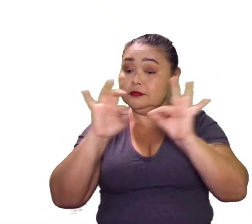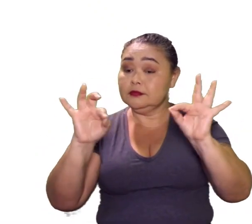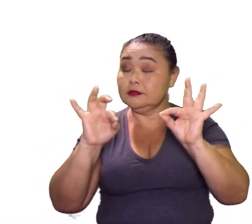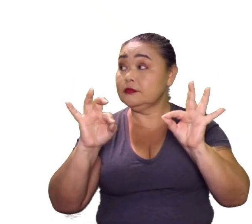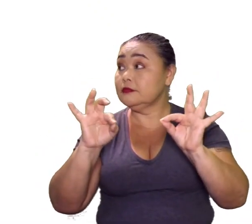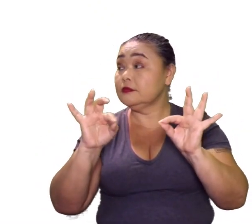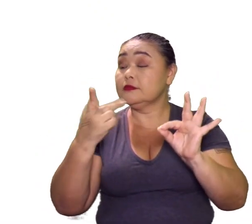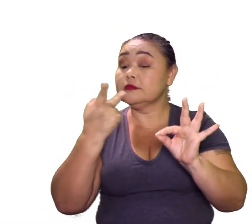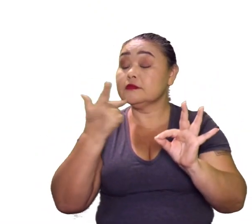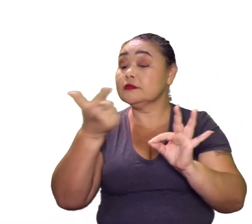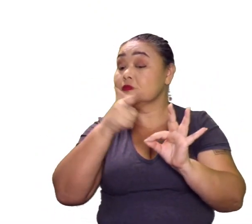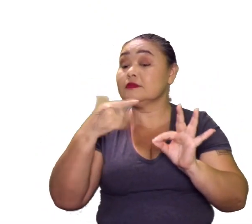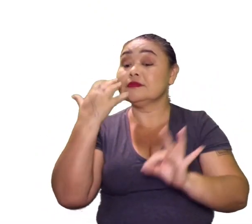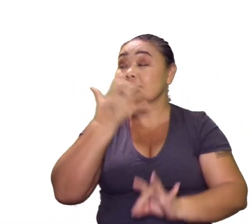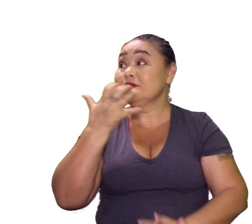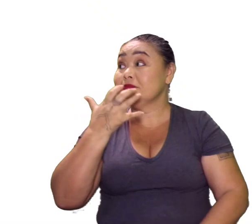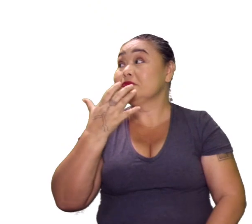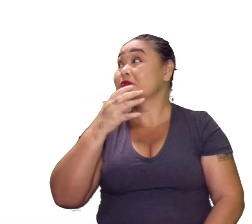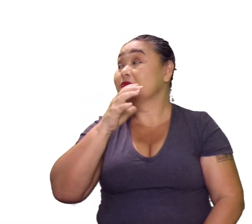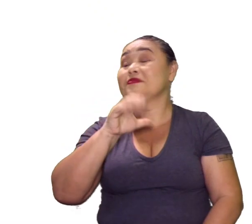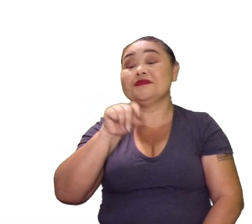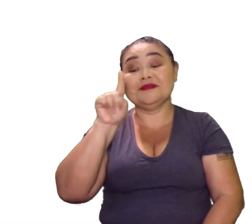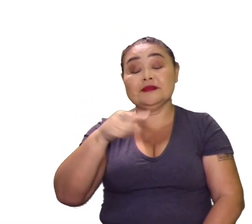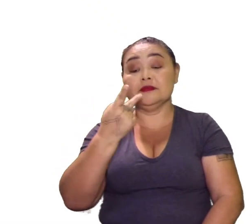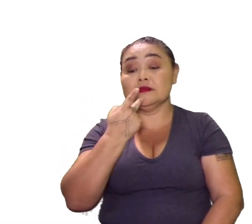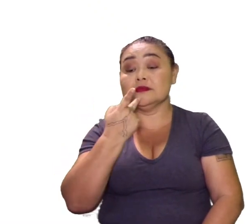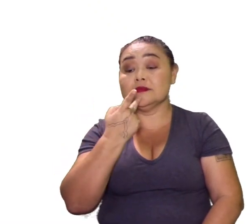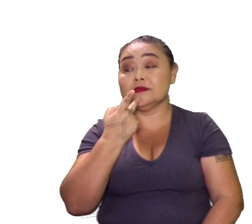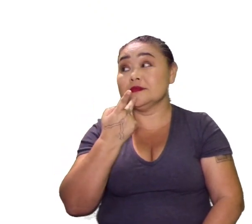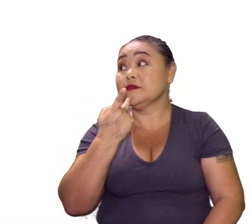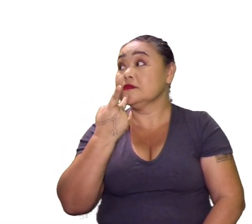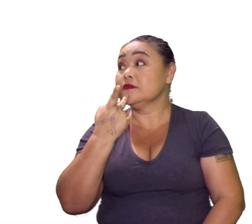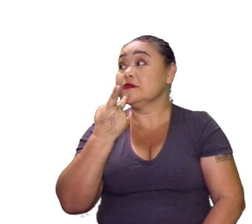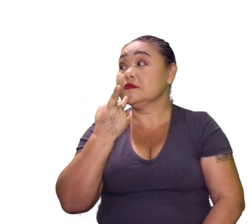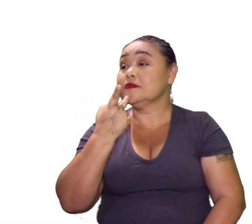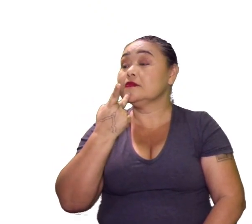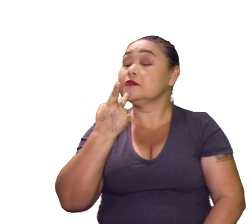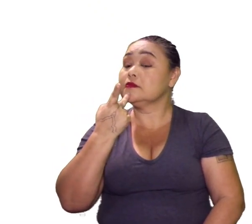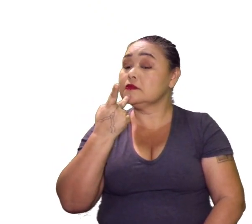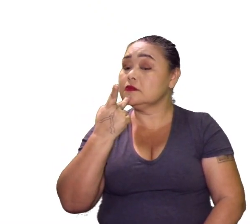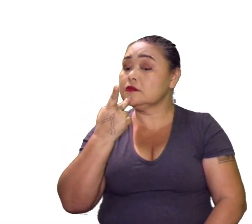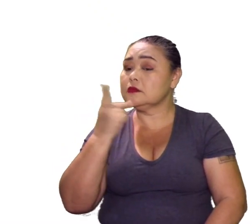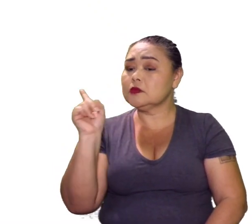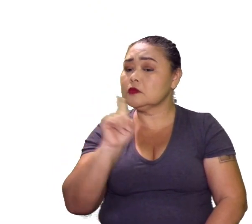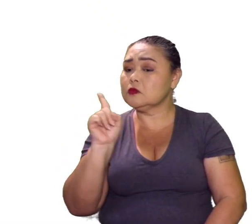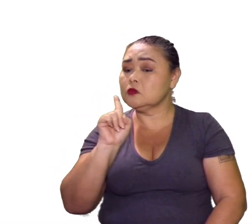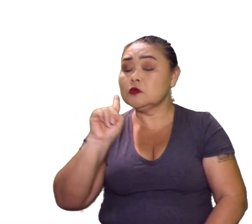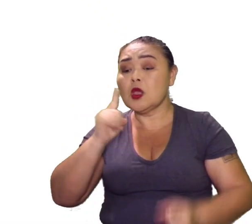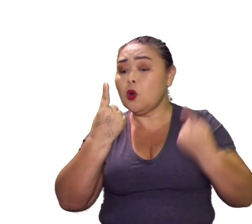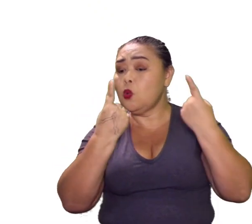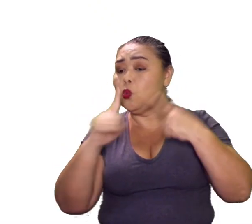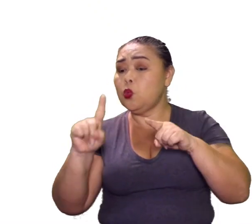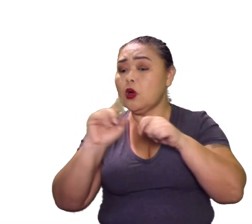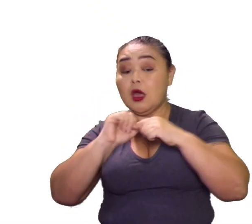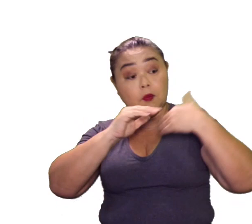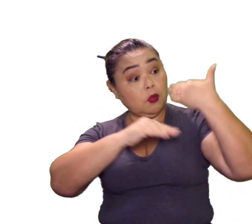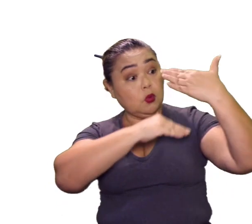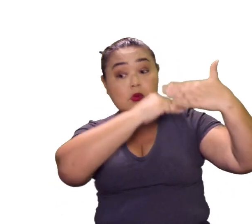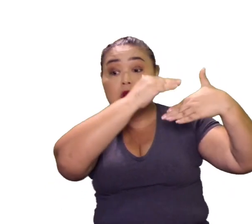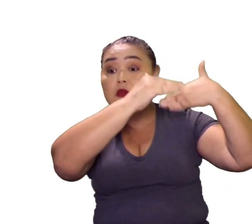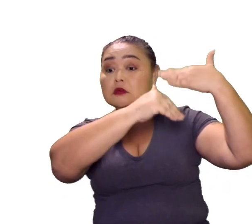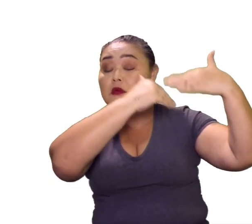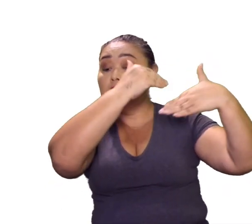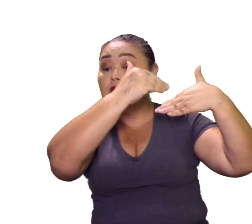confundiu um pouco, eu vou citar outra música, do Roberto Carlos. Cite. Ele fala bem assim, Japa, olha. Não sou contra o